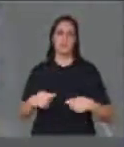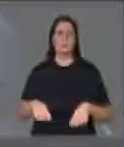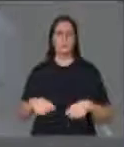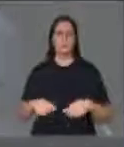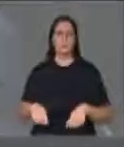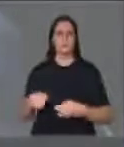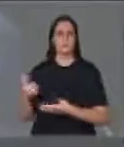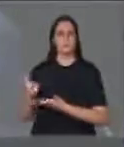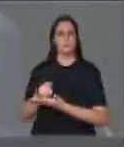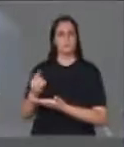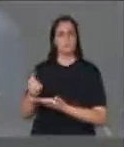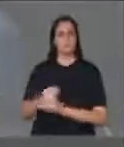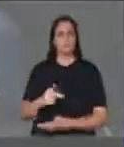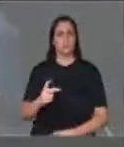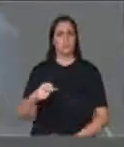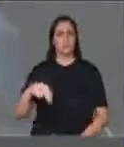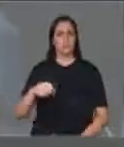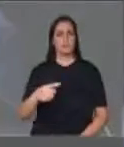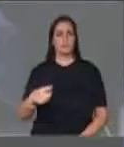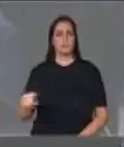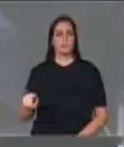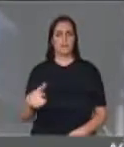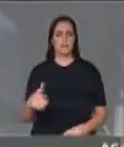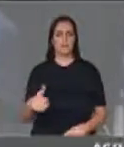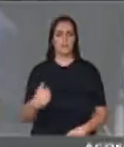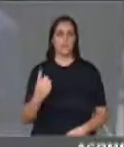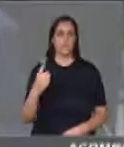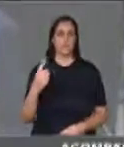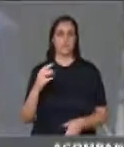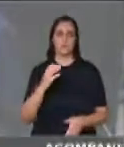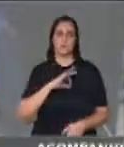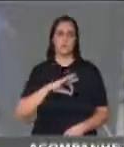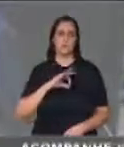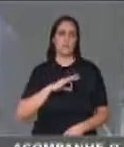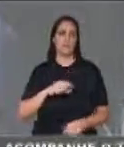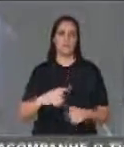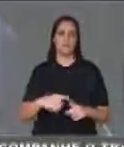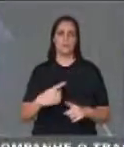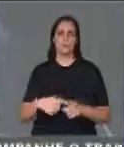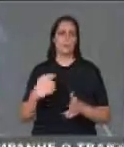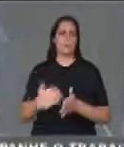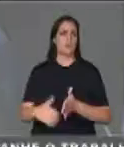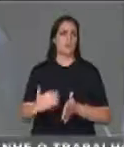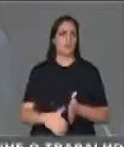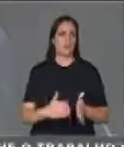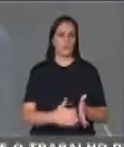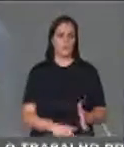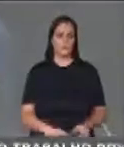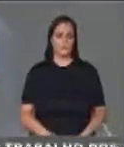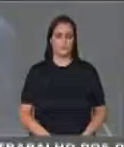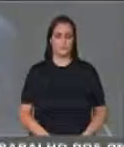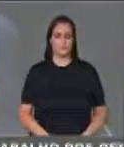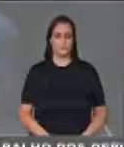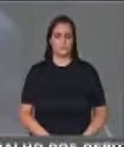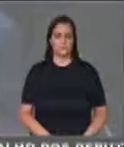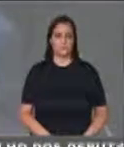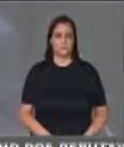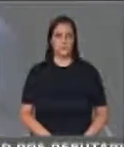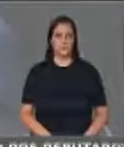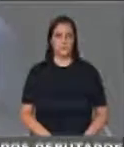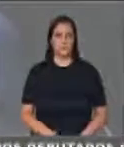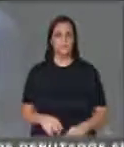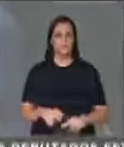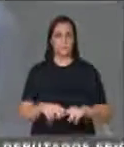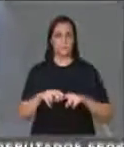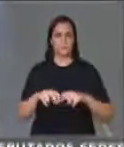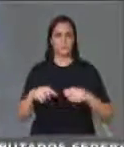pensão que não alcança um salário mínimo, com os descontos. E é necessário que se desenvolva políticas para